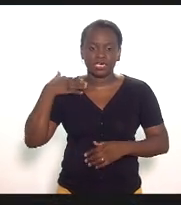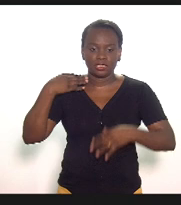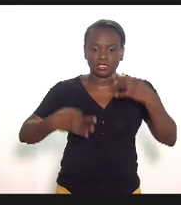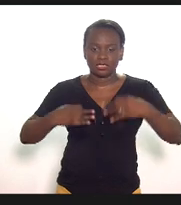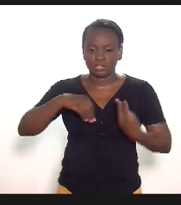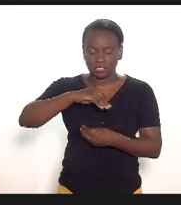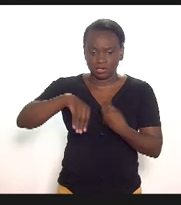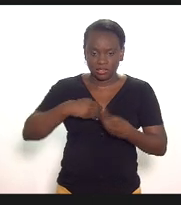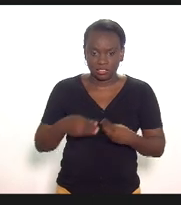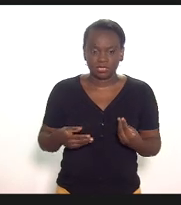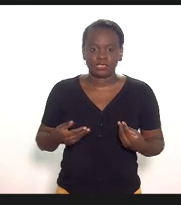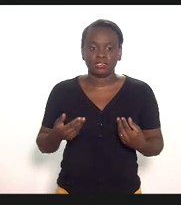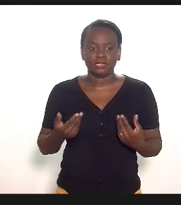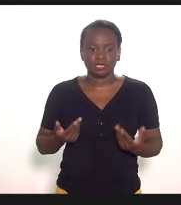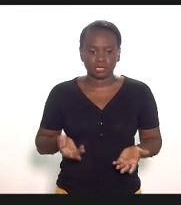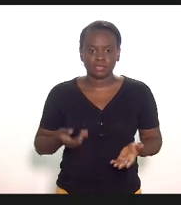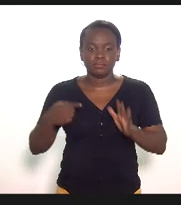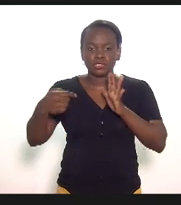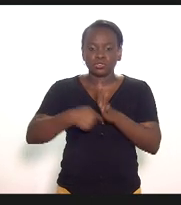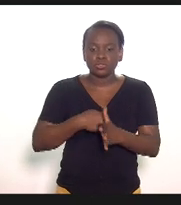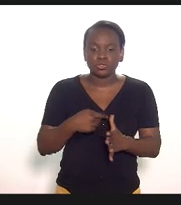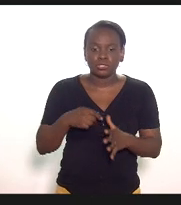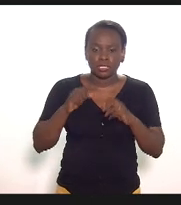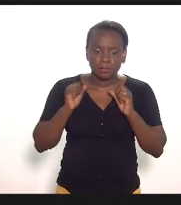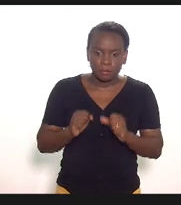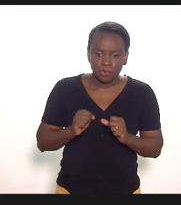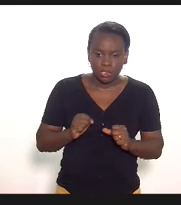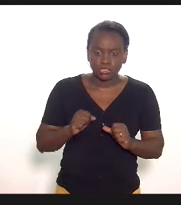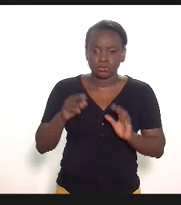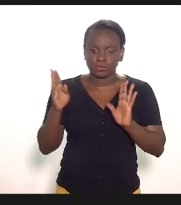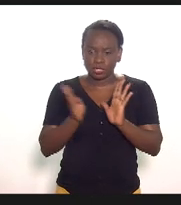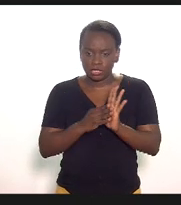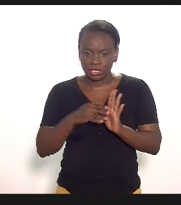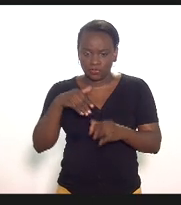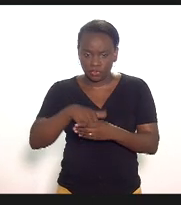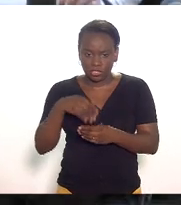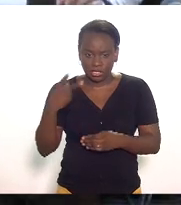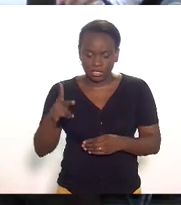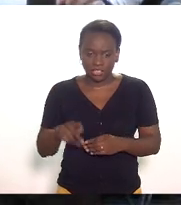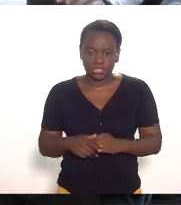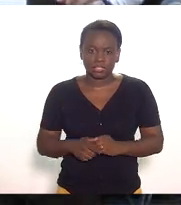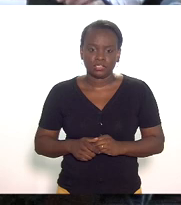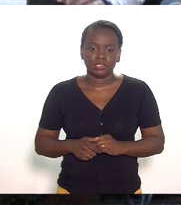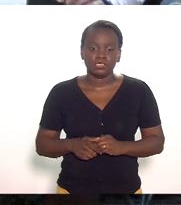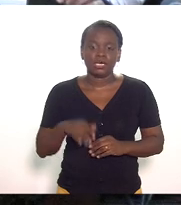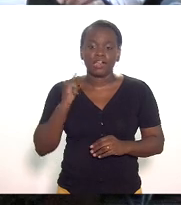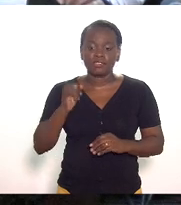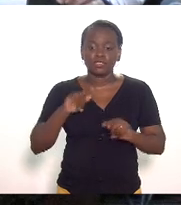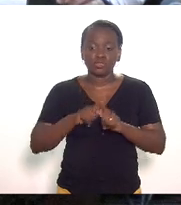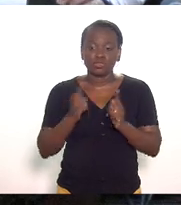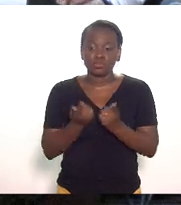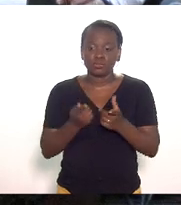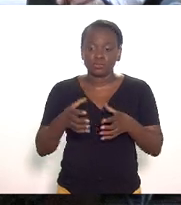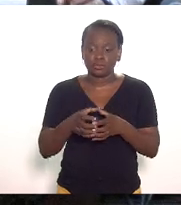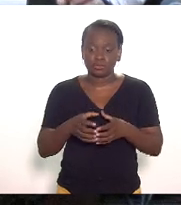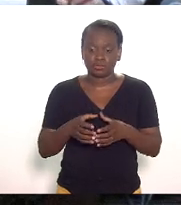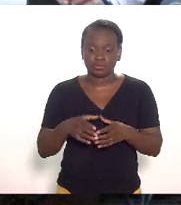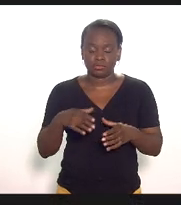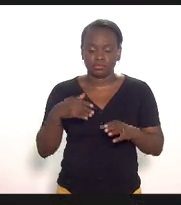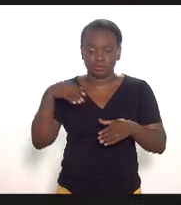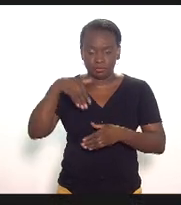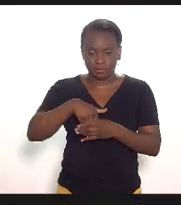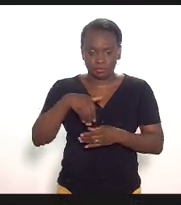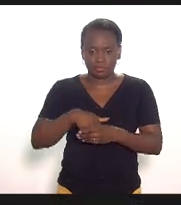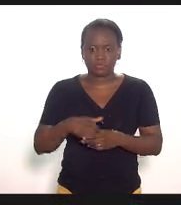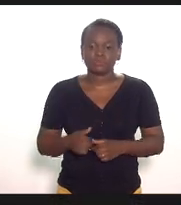Certo. E está me perguntando aqui se eu posso consignar o voto dele. Pede para votar no grupo. Botar, tá bom, muito obrigada,